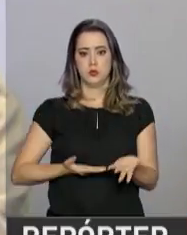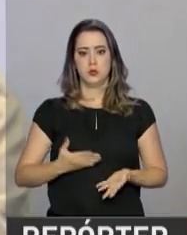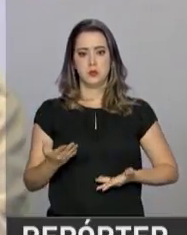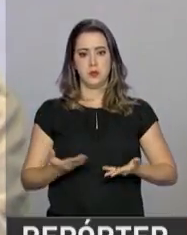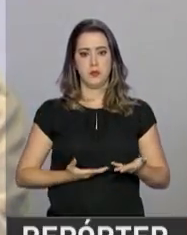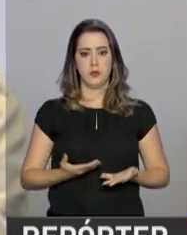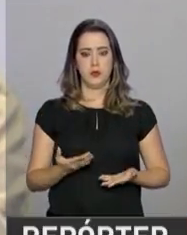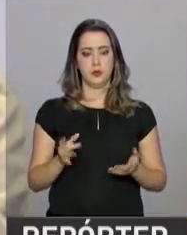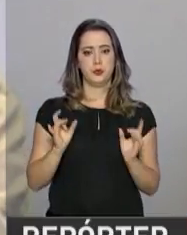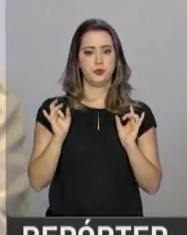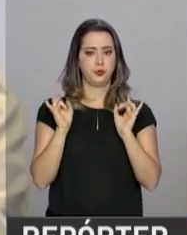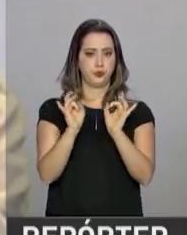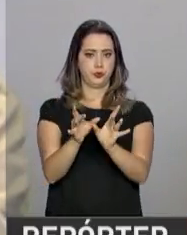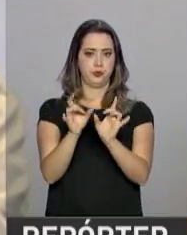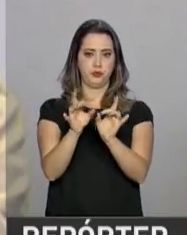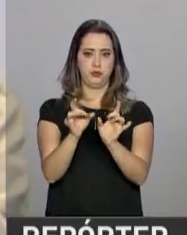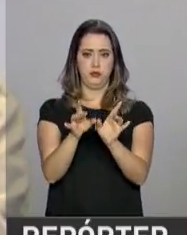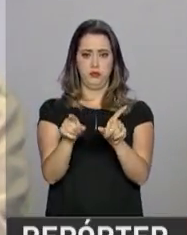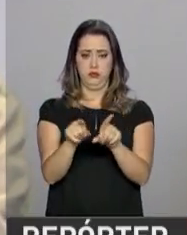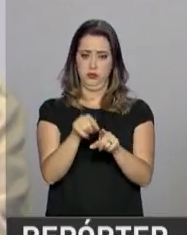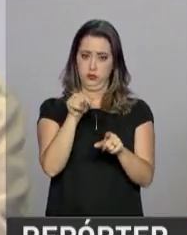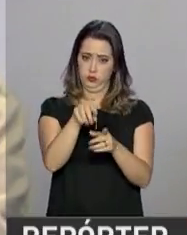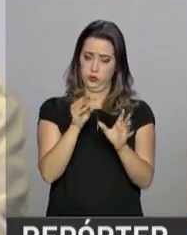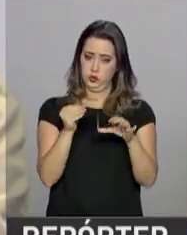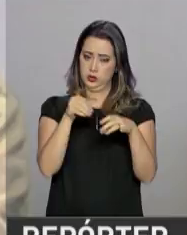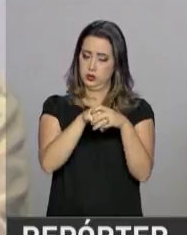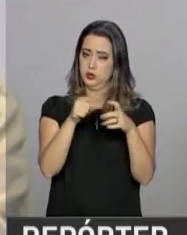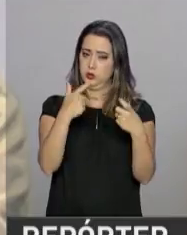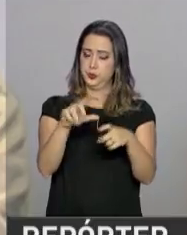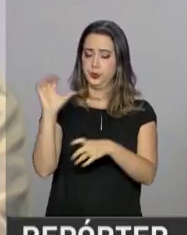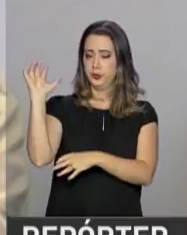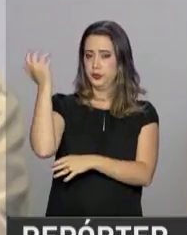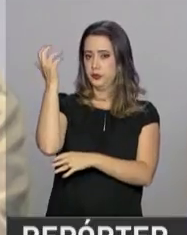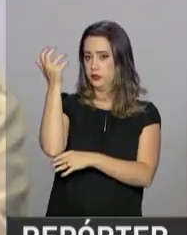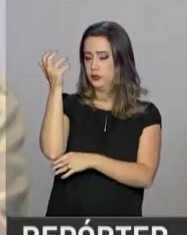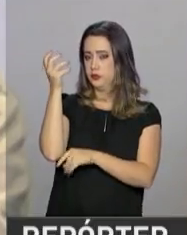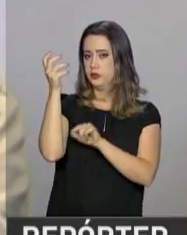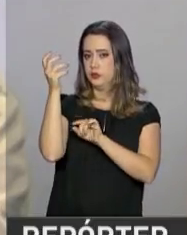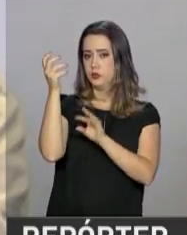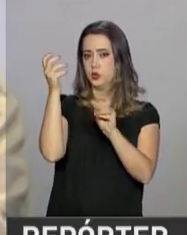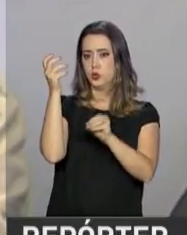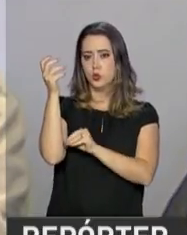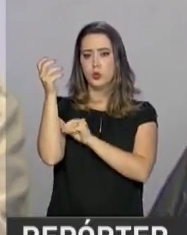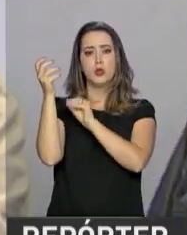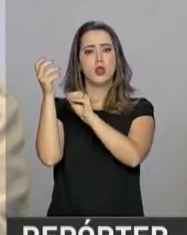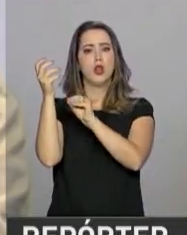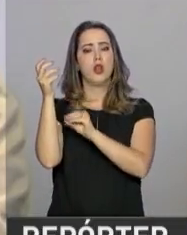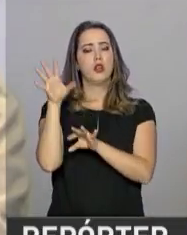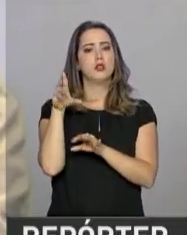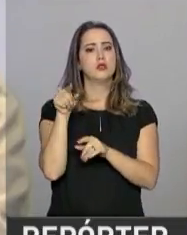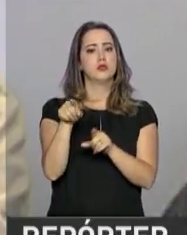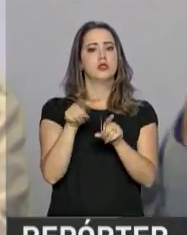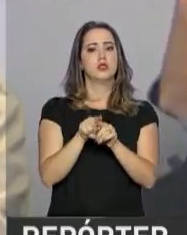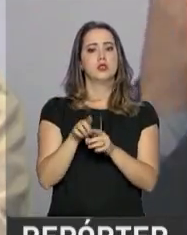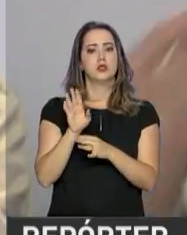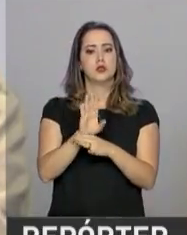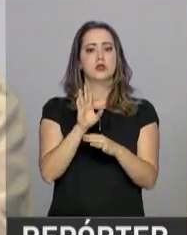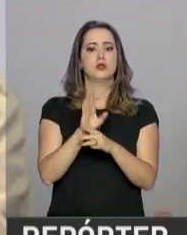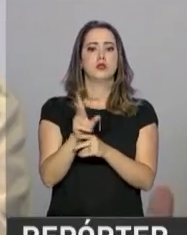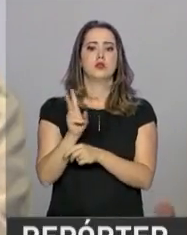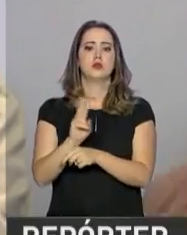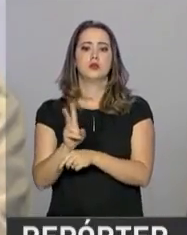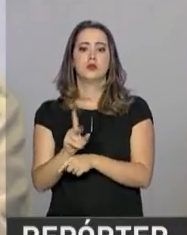e as concessões e serviços dentro dessas unidades ajudando a cuidar ajudando a